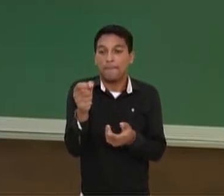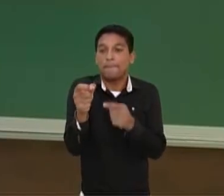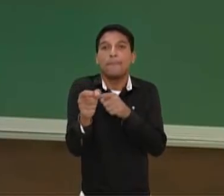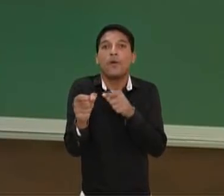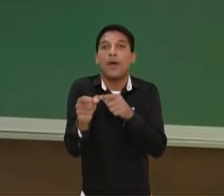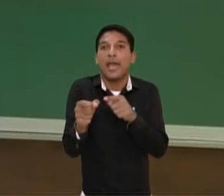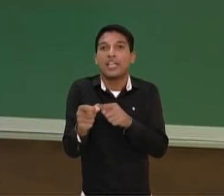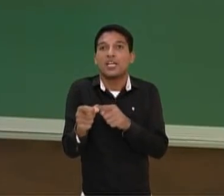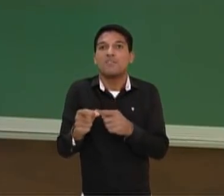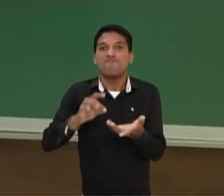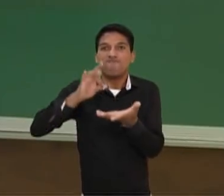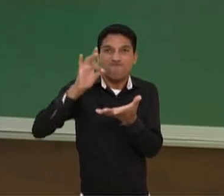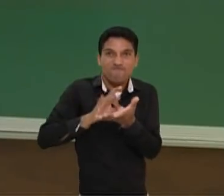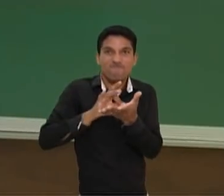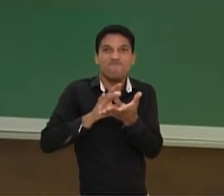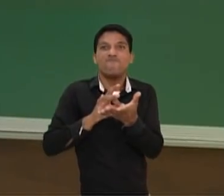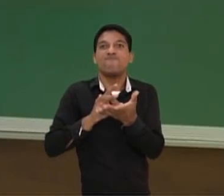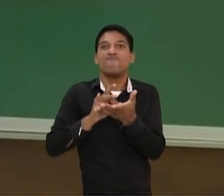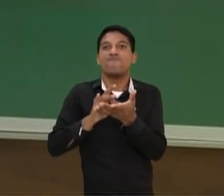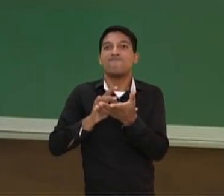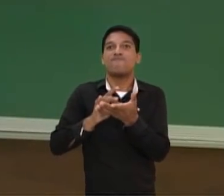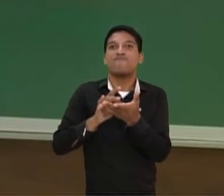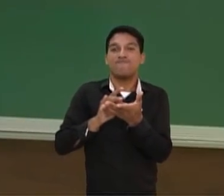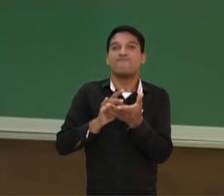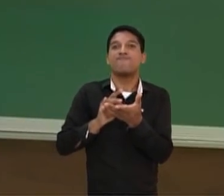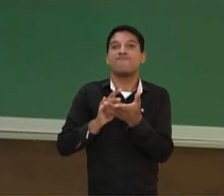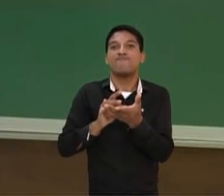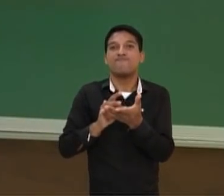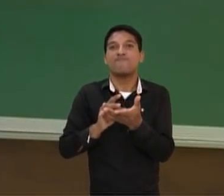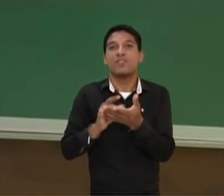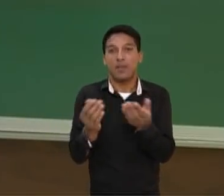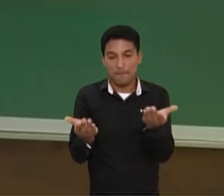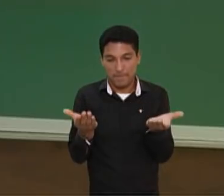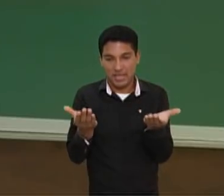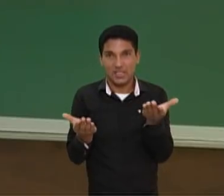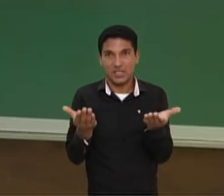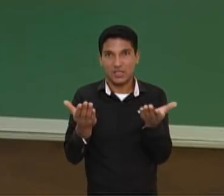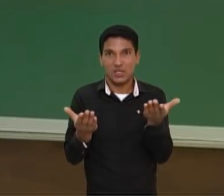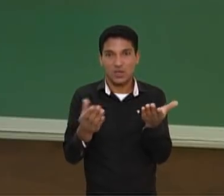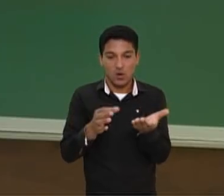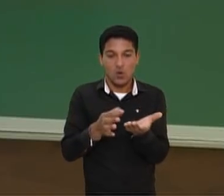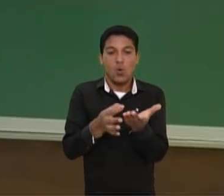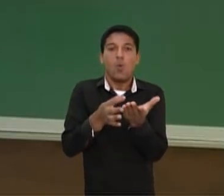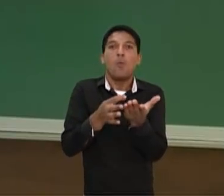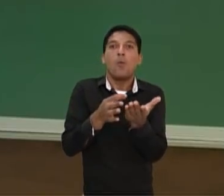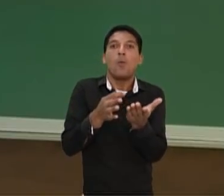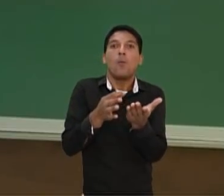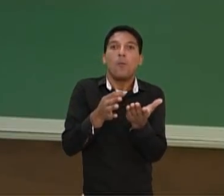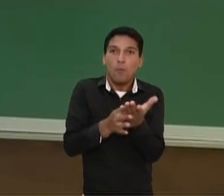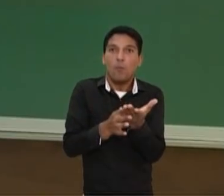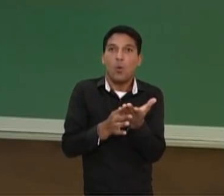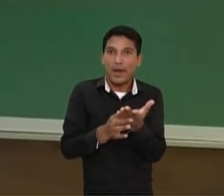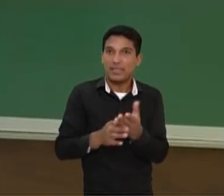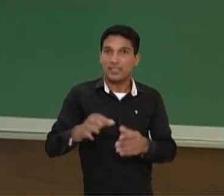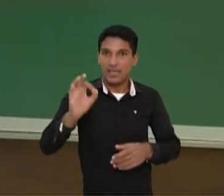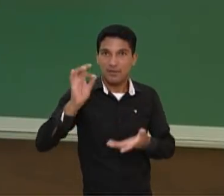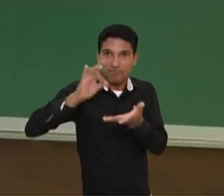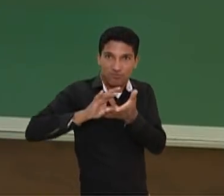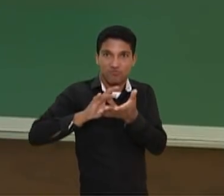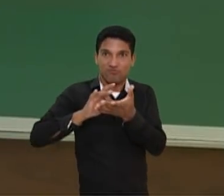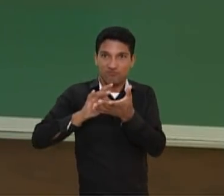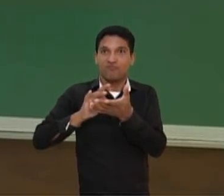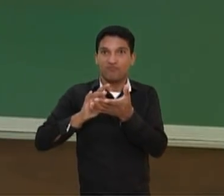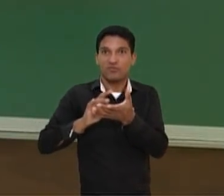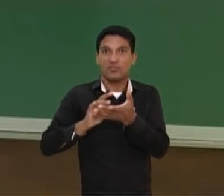vezes, teve vários resultados diferentes, mas em média 50% para cada um, tá? Então isso garante que